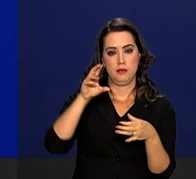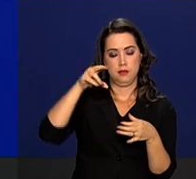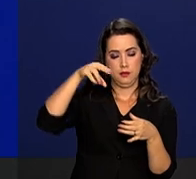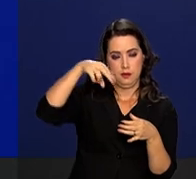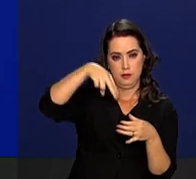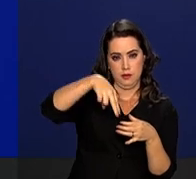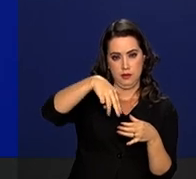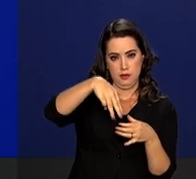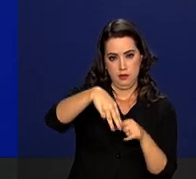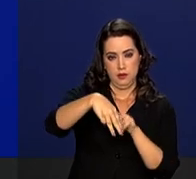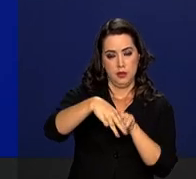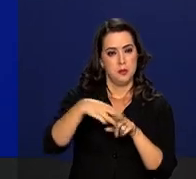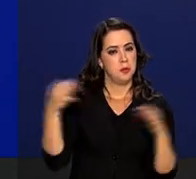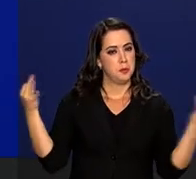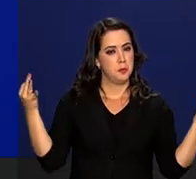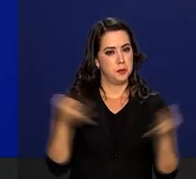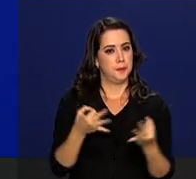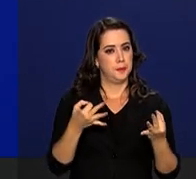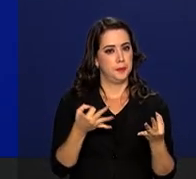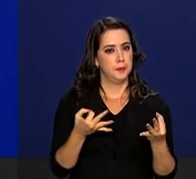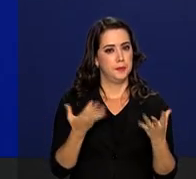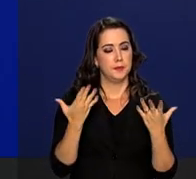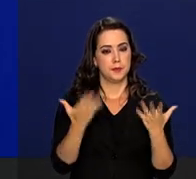solidez extraordinária.